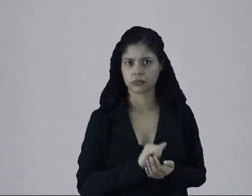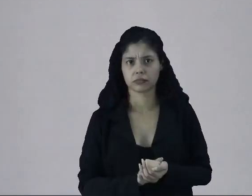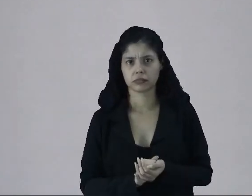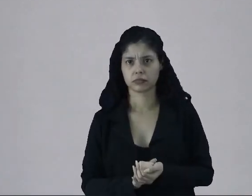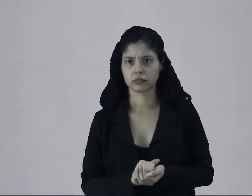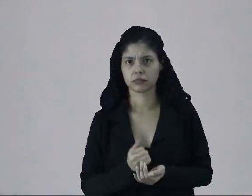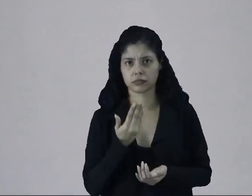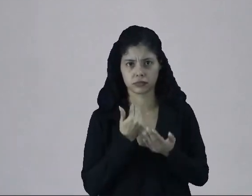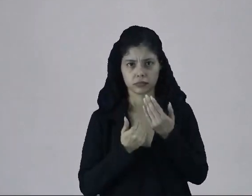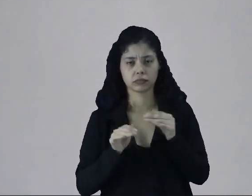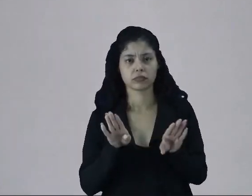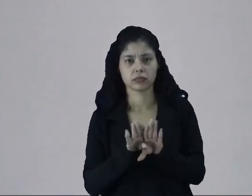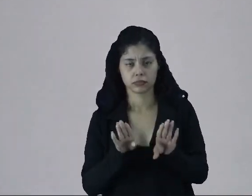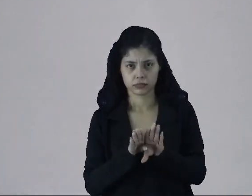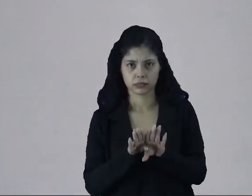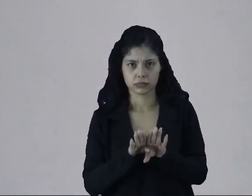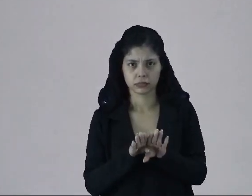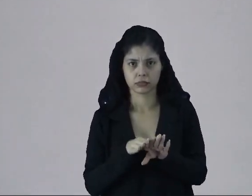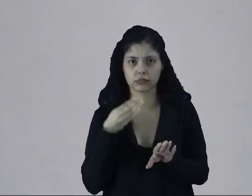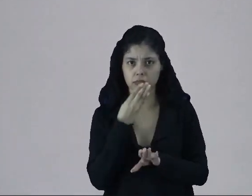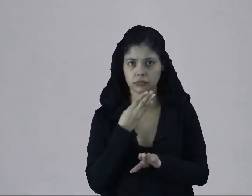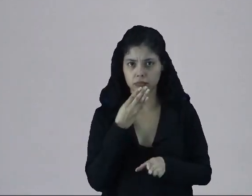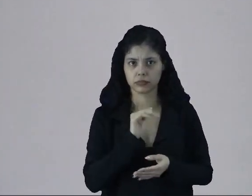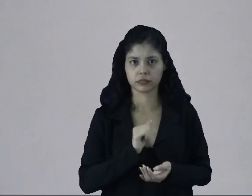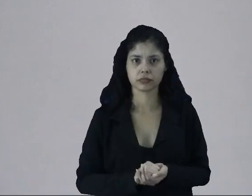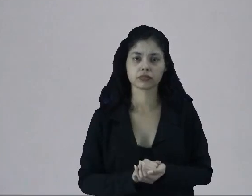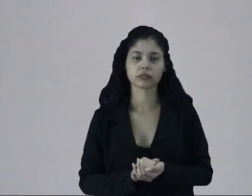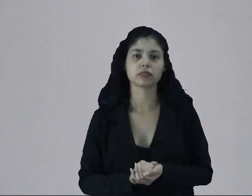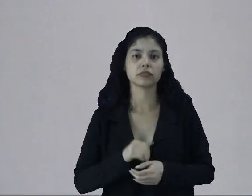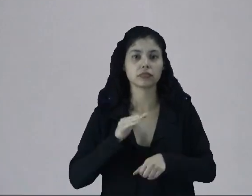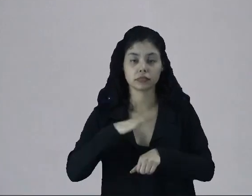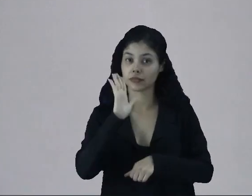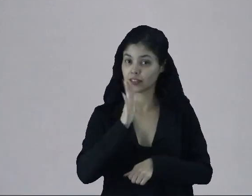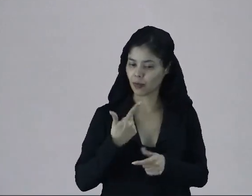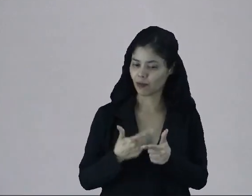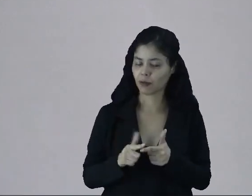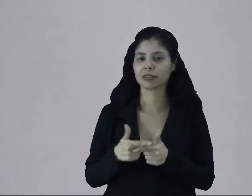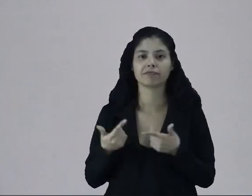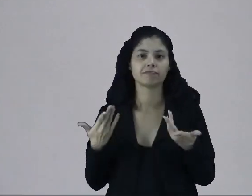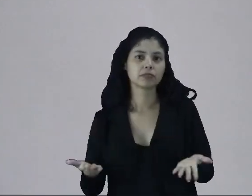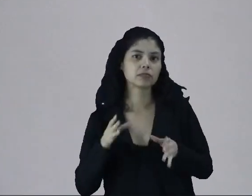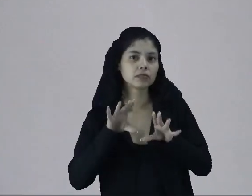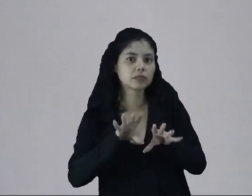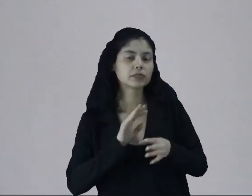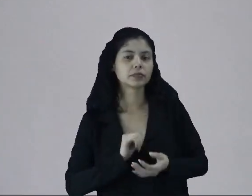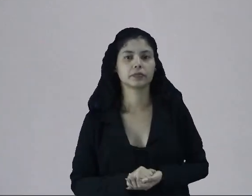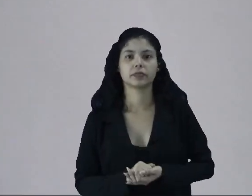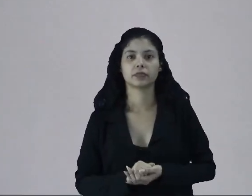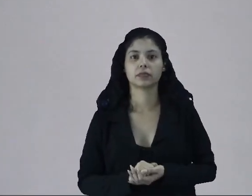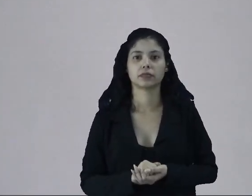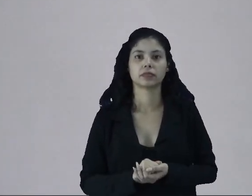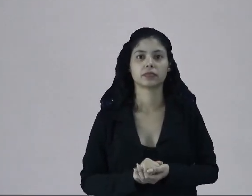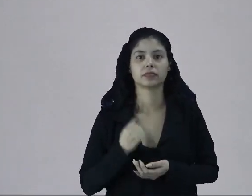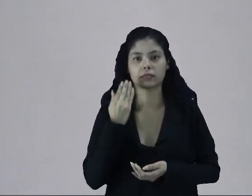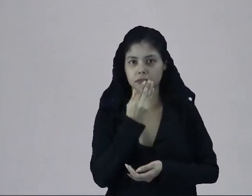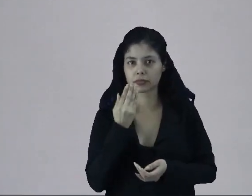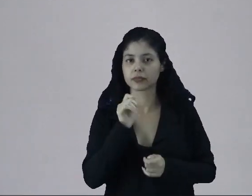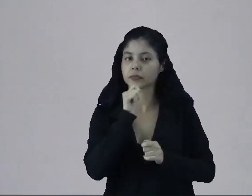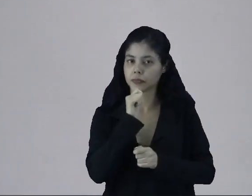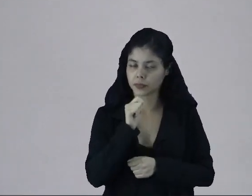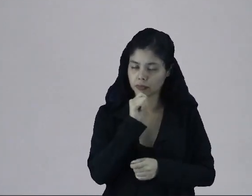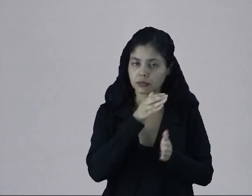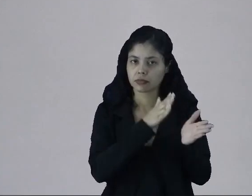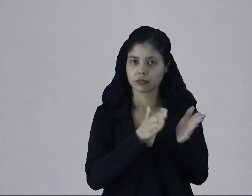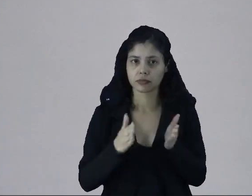como uma colherada de açúcar. É lógico que aí o açúcar em excesso já é um problema, que é isso aí. O açúcar que é metabolizado a partir